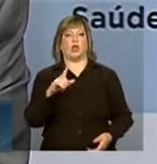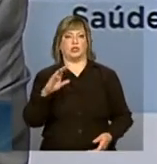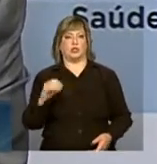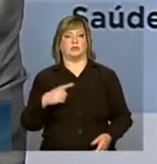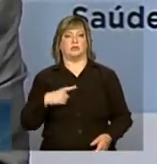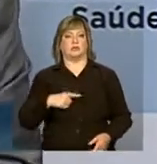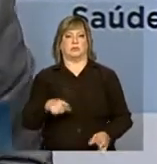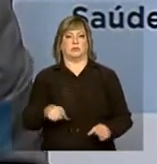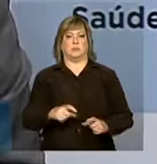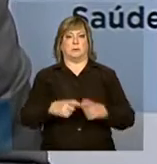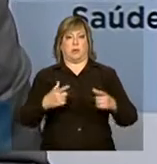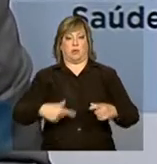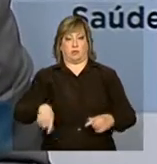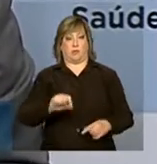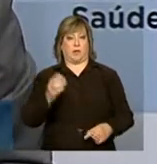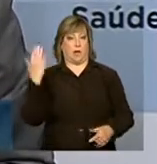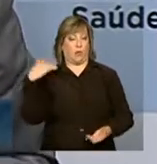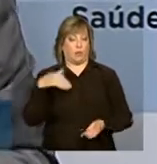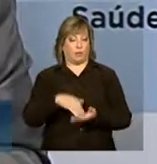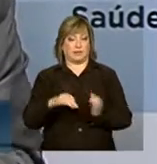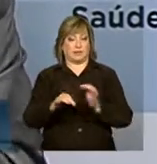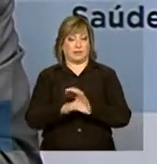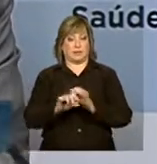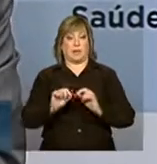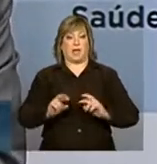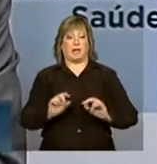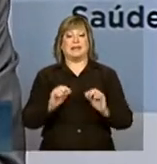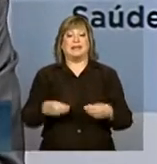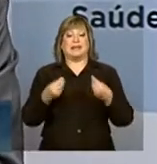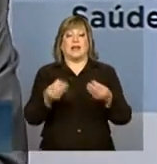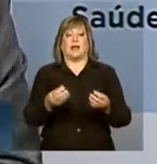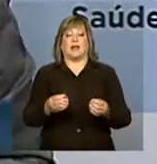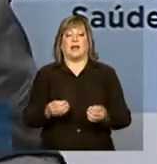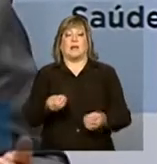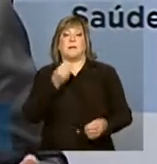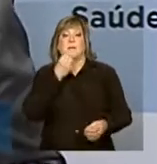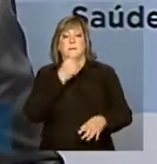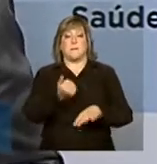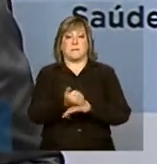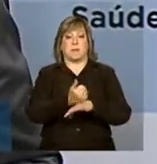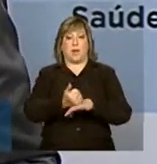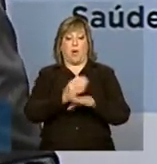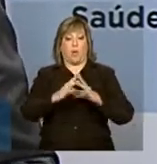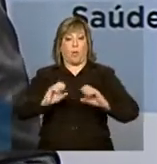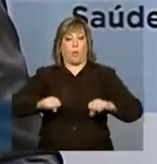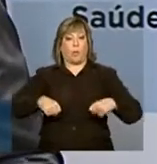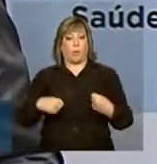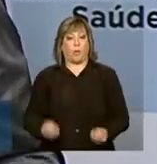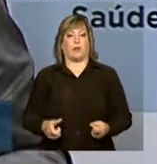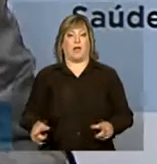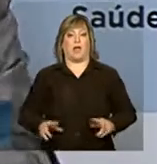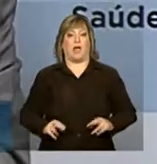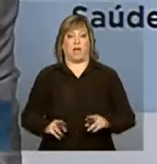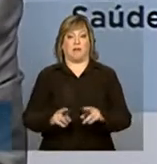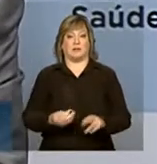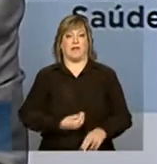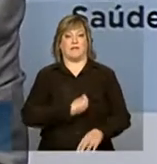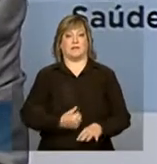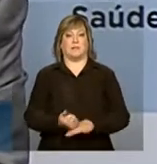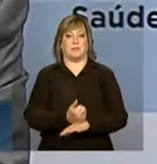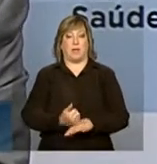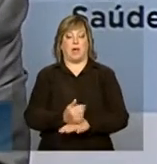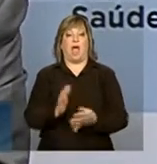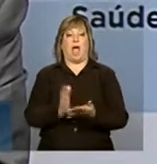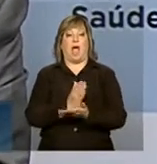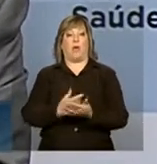última fronteira do tratamento do câncer, que dá uma chance maior de qualidade de vida e de cura do câncer para os pacientes. Alguns deles